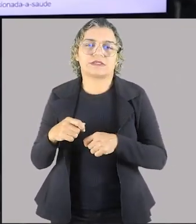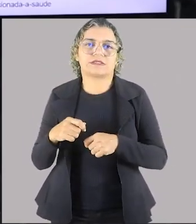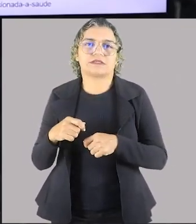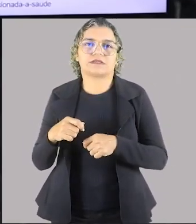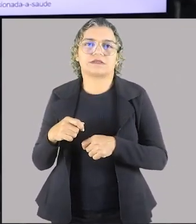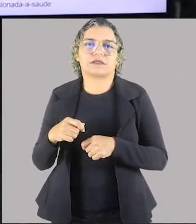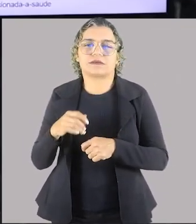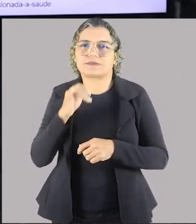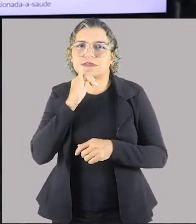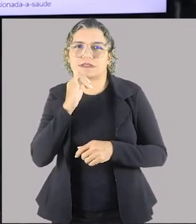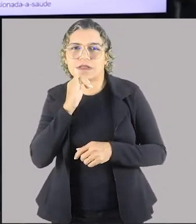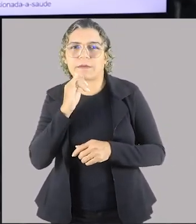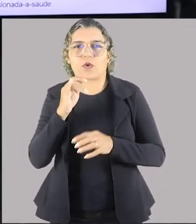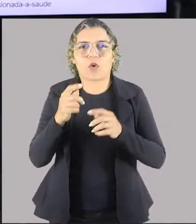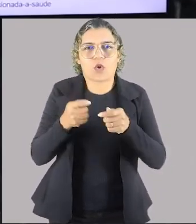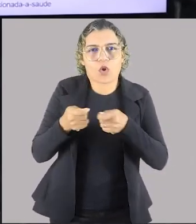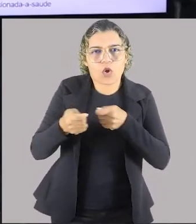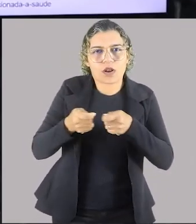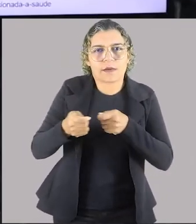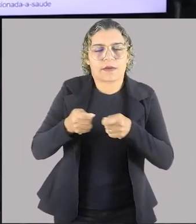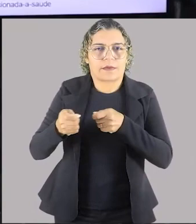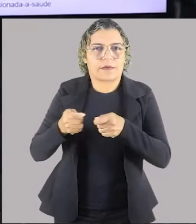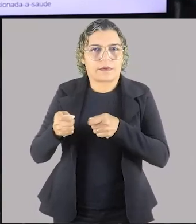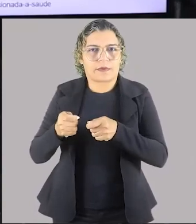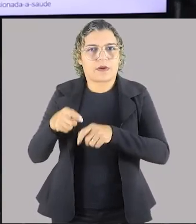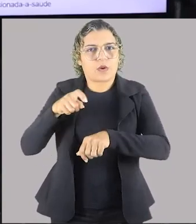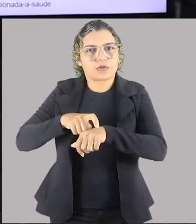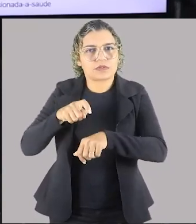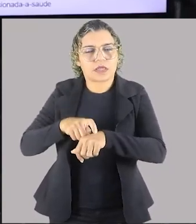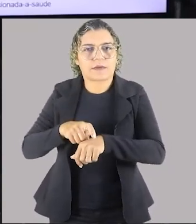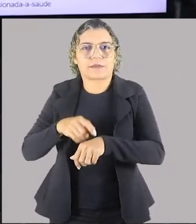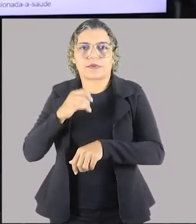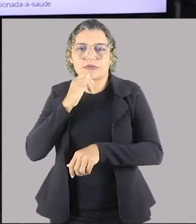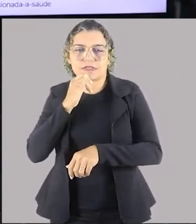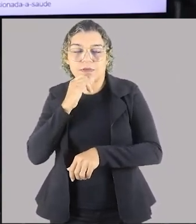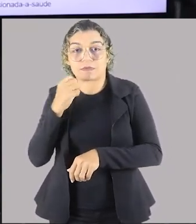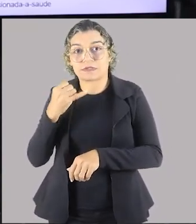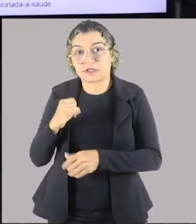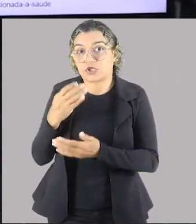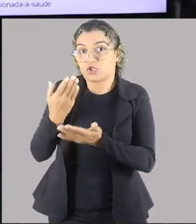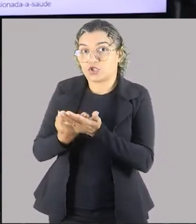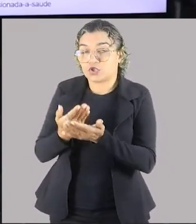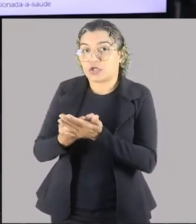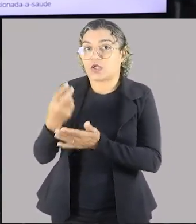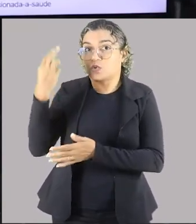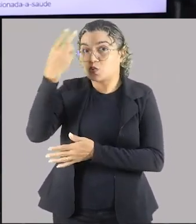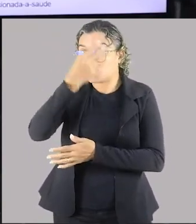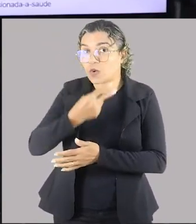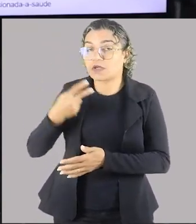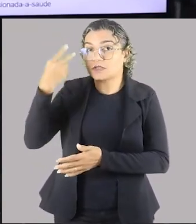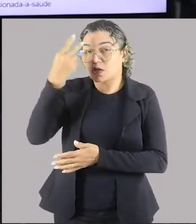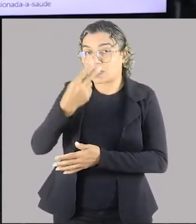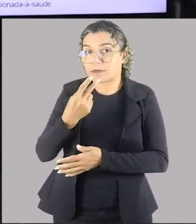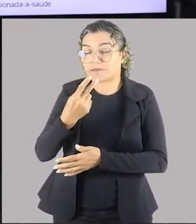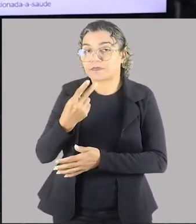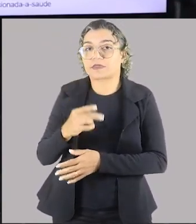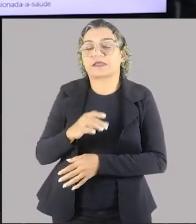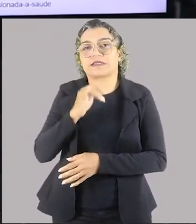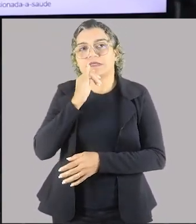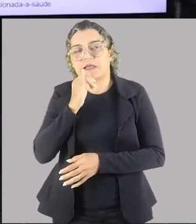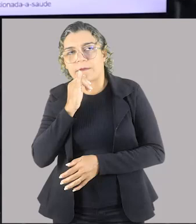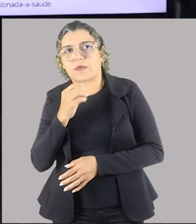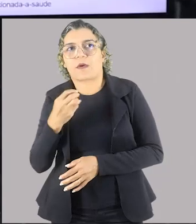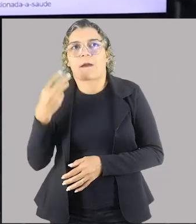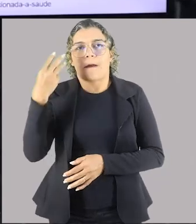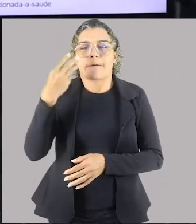ficam sentados, o tempo que fica deitado. Está estudando, vai passar 2 horas estudando, a cada meia hora você levanta,